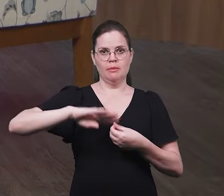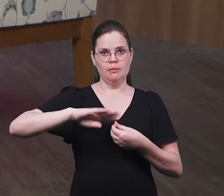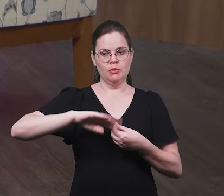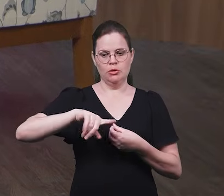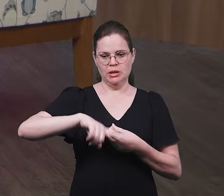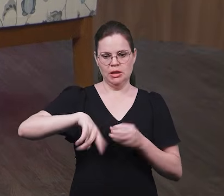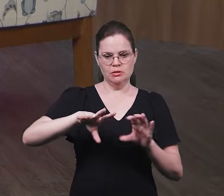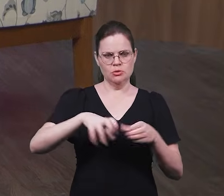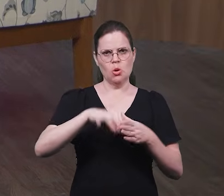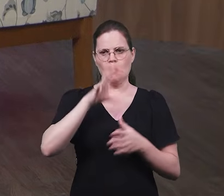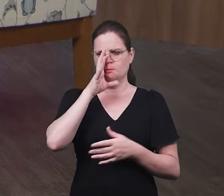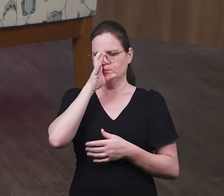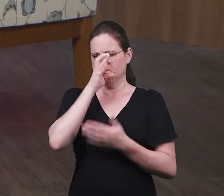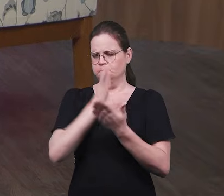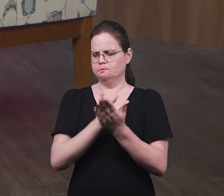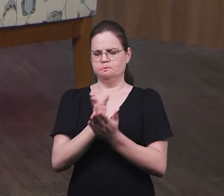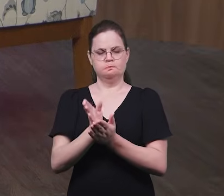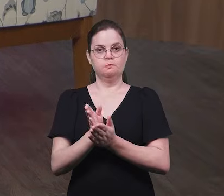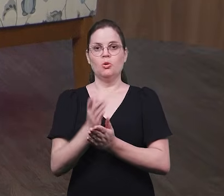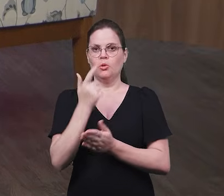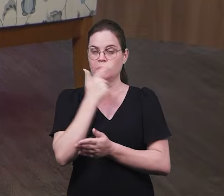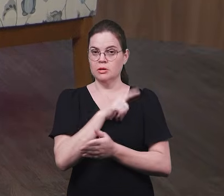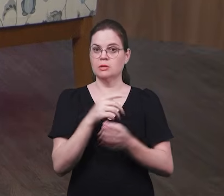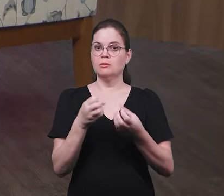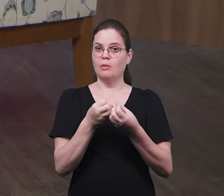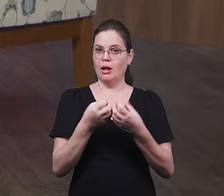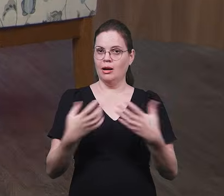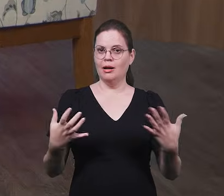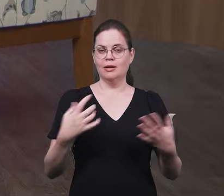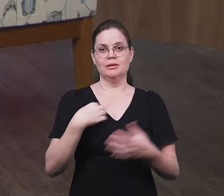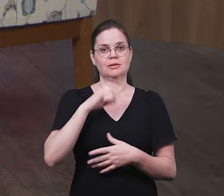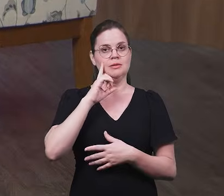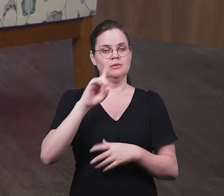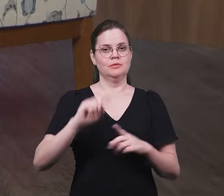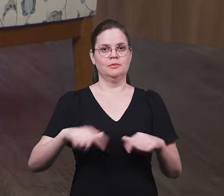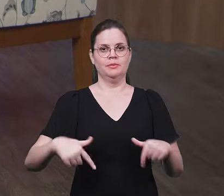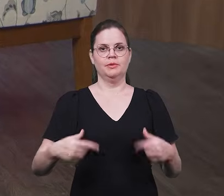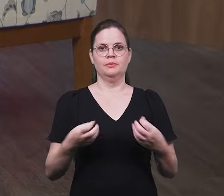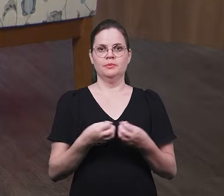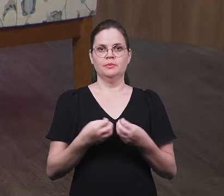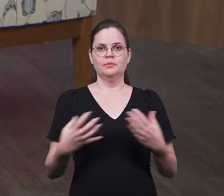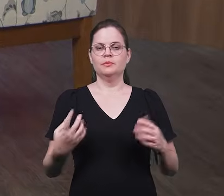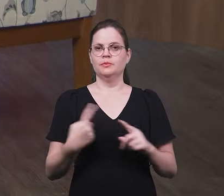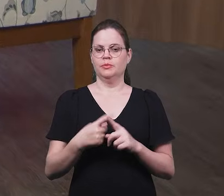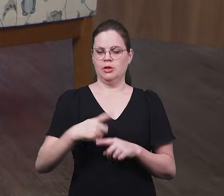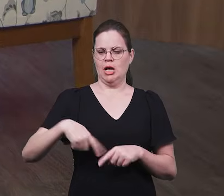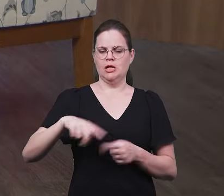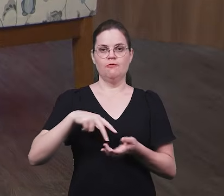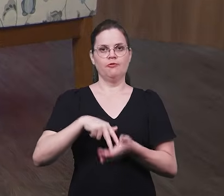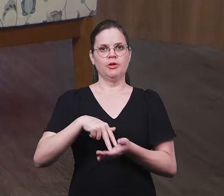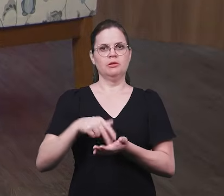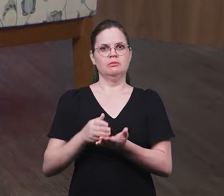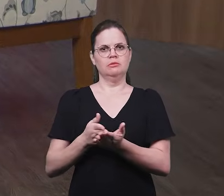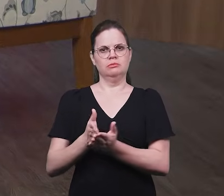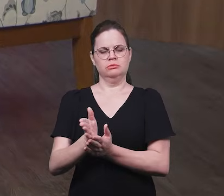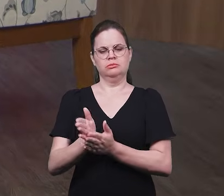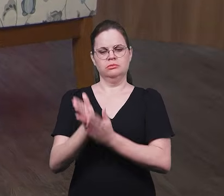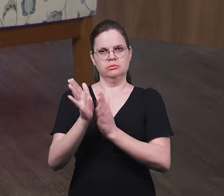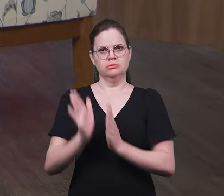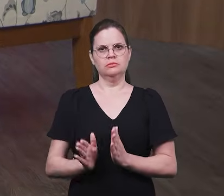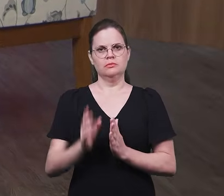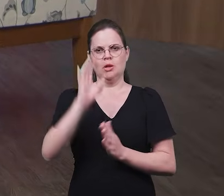sentido espiritual, para viver naquela sociedade. Então, um milagre aconteceu. O milagre aconteceu porque eles